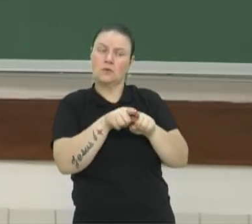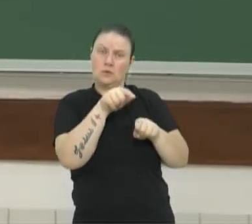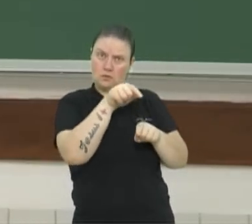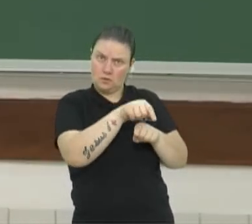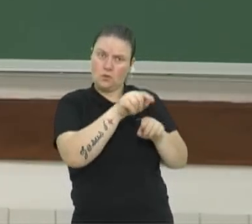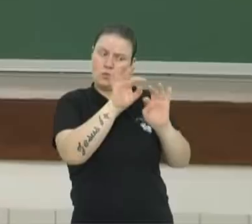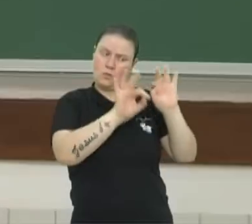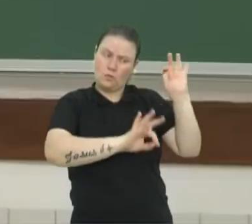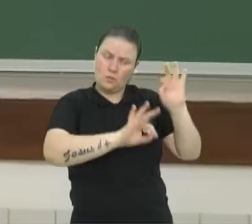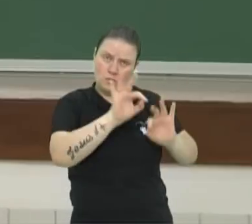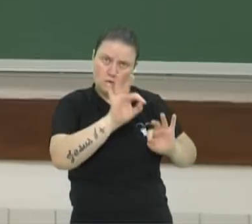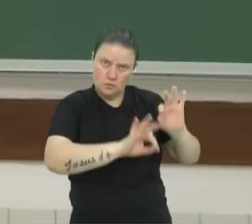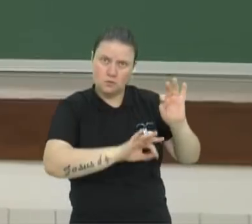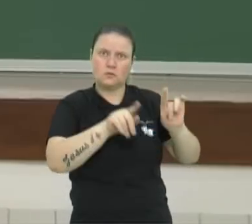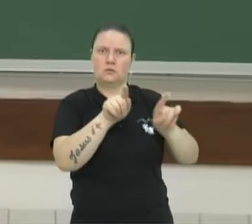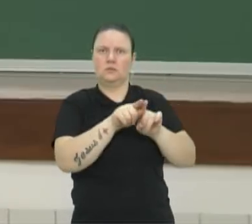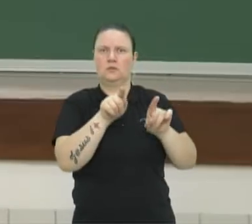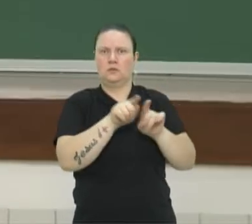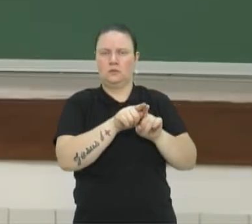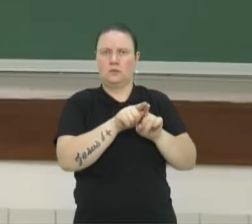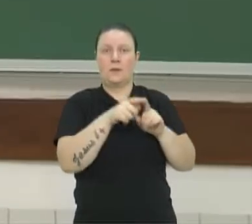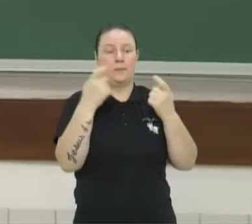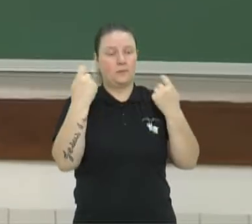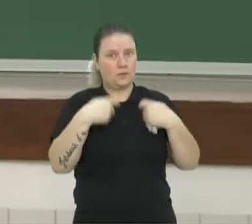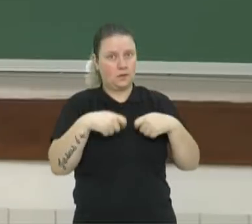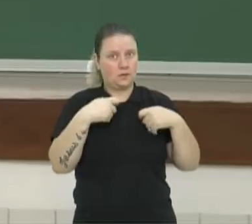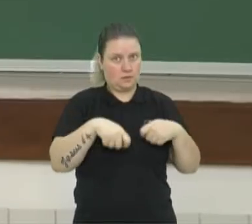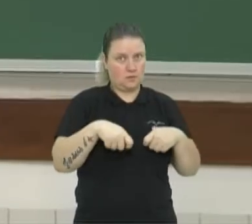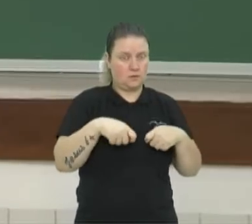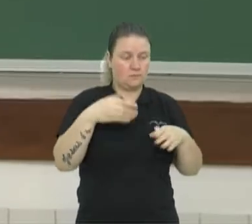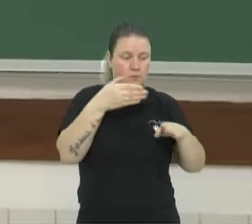professores estiverem realizando aí, realizando durante as